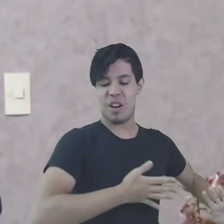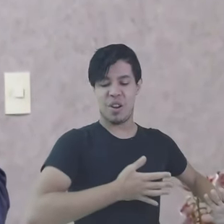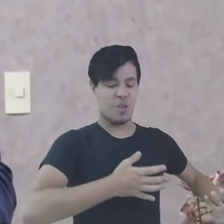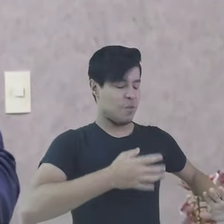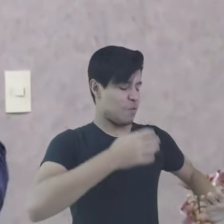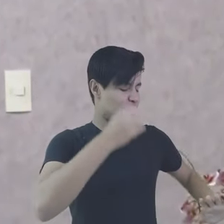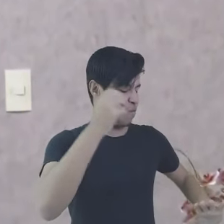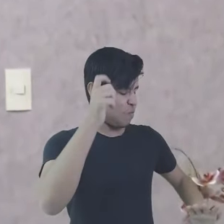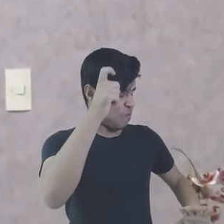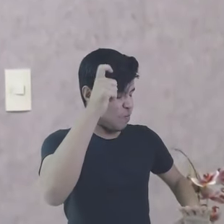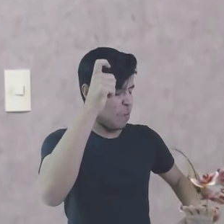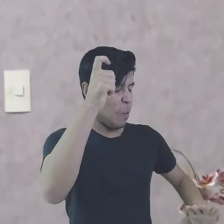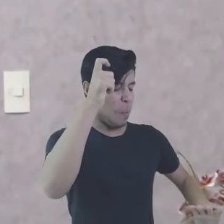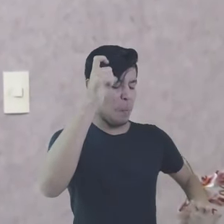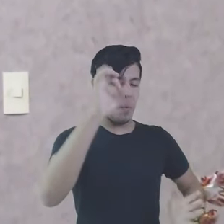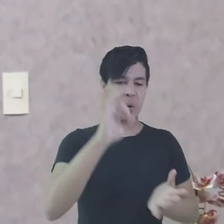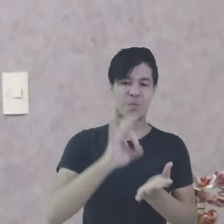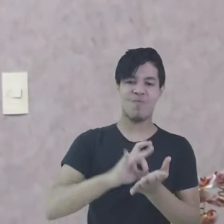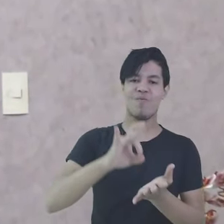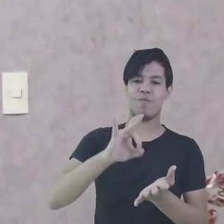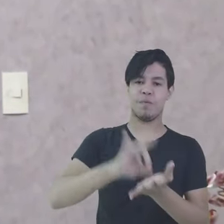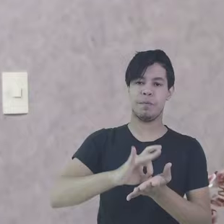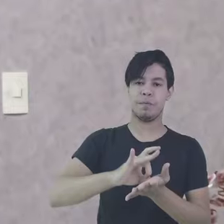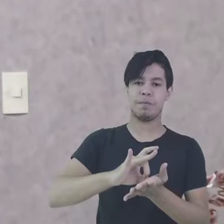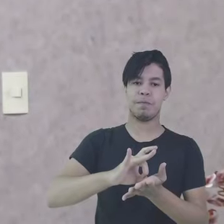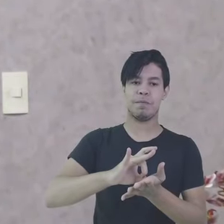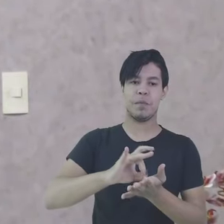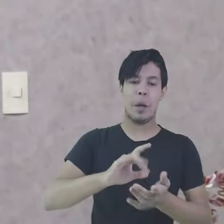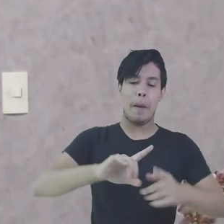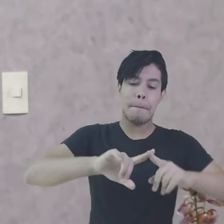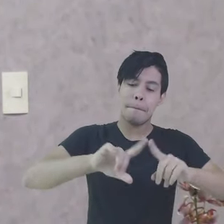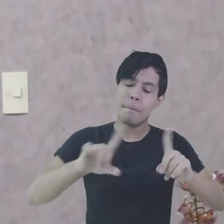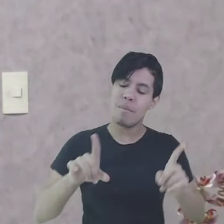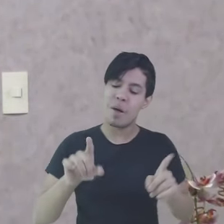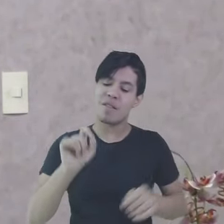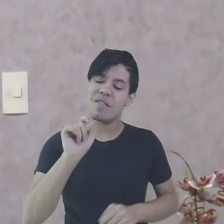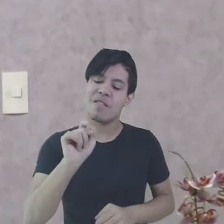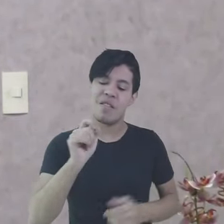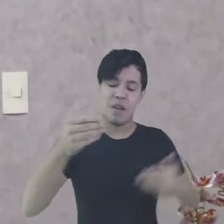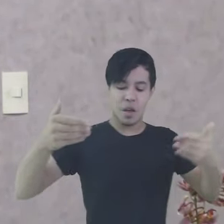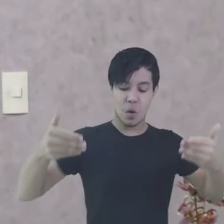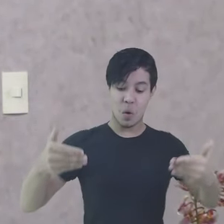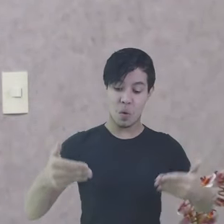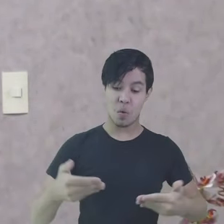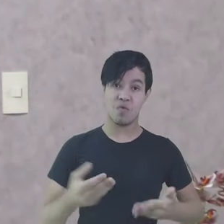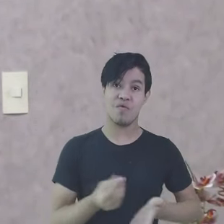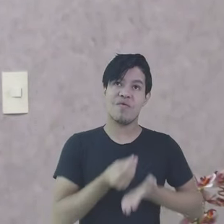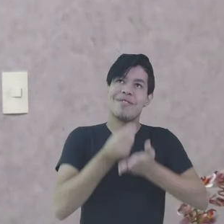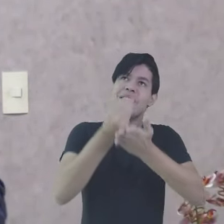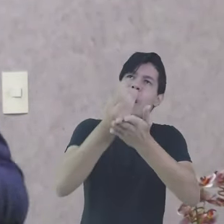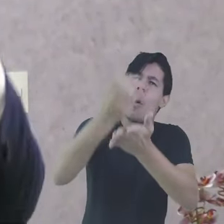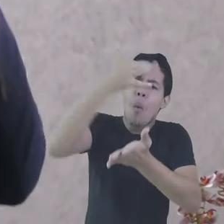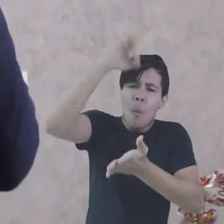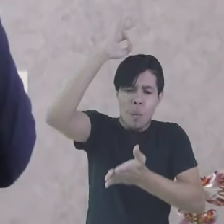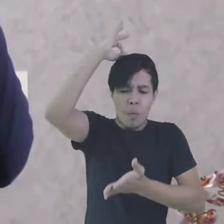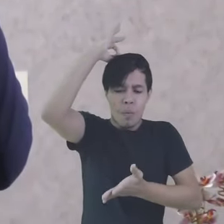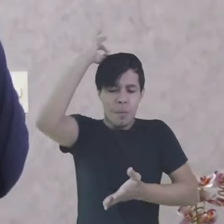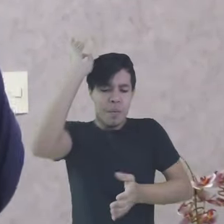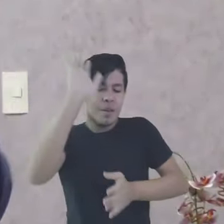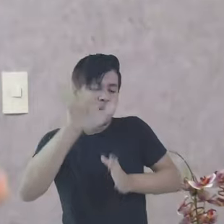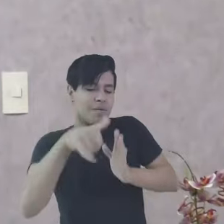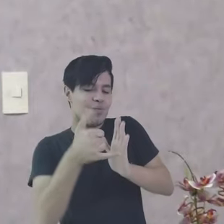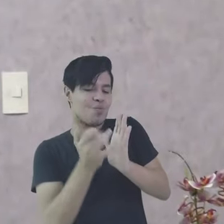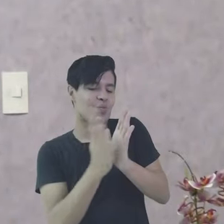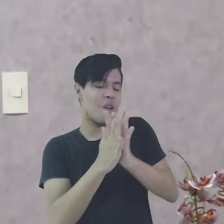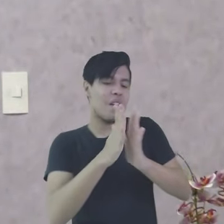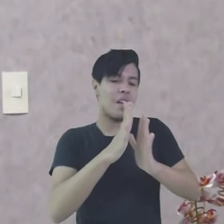crucificaram o Salvador, que transpassaram ele na cruz. Mas aqueles que hoje se entregam ao Espírito Santo e são revestidos de